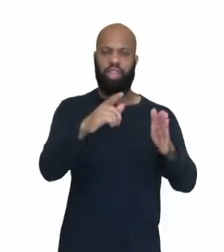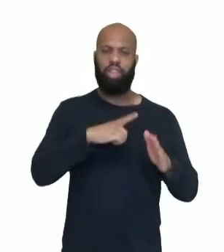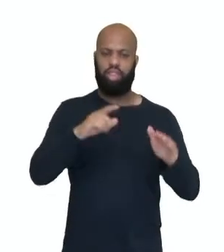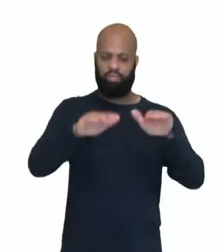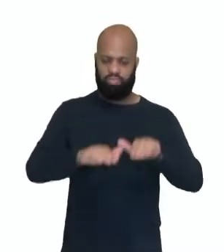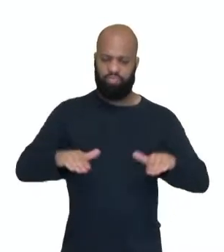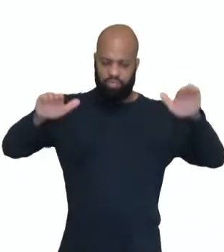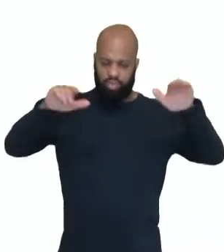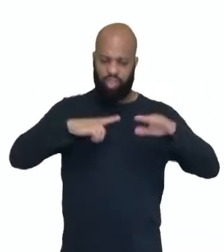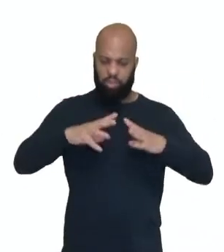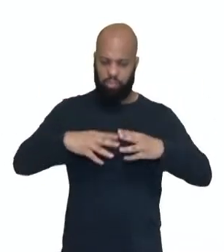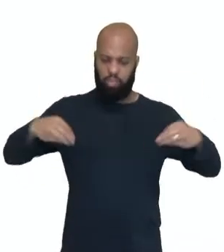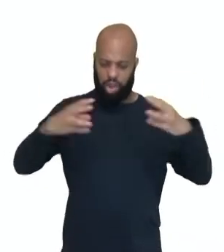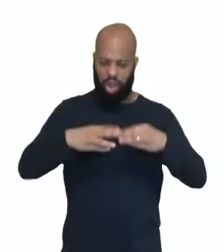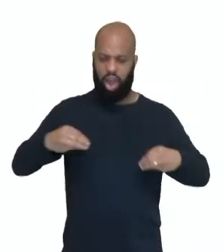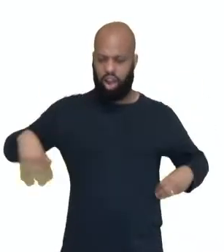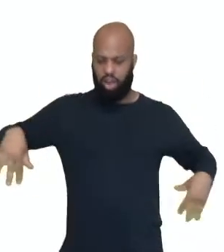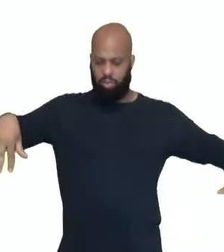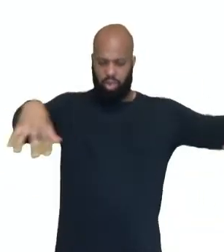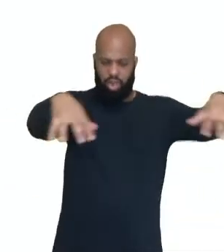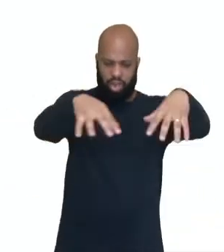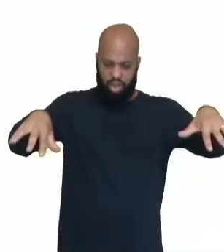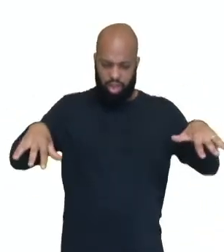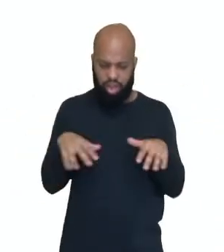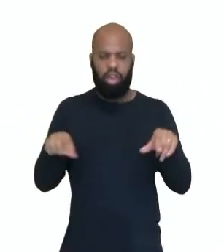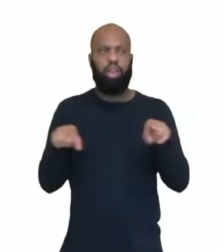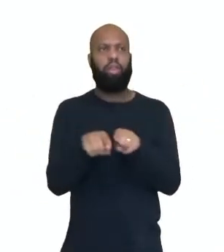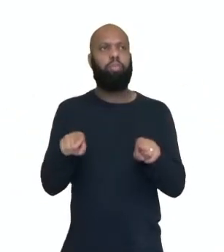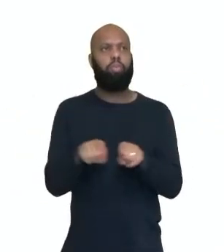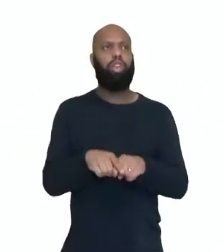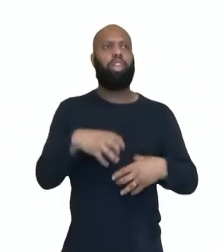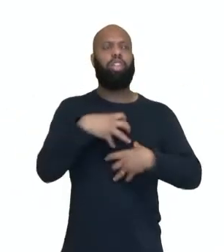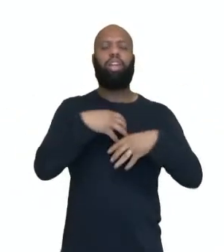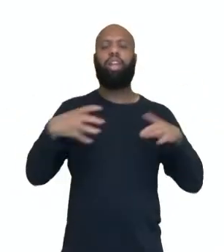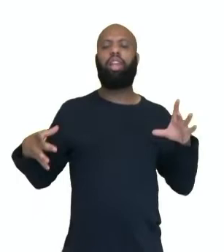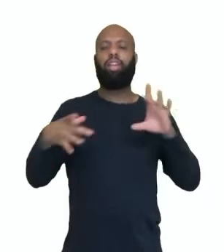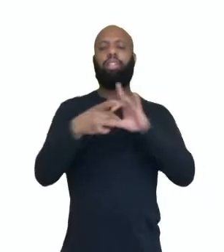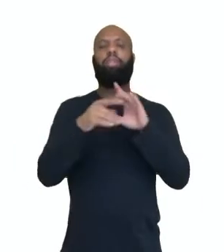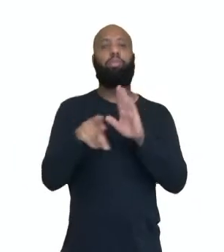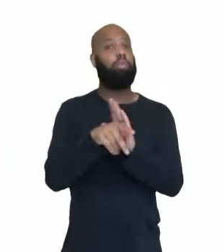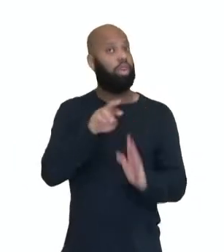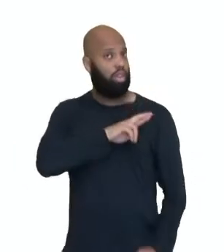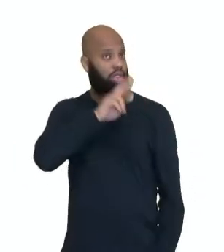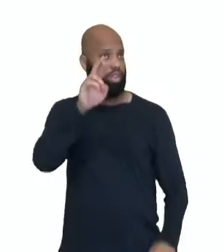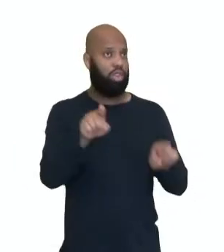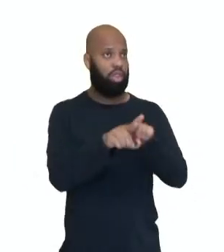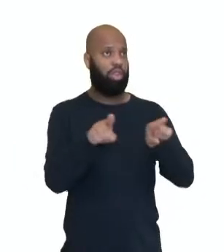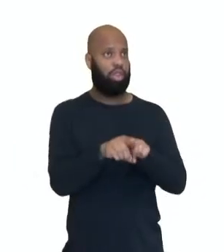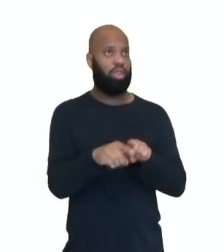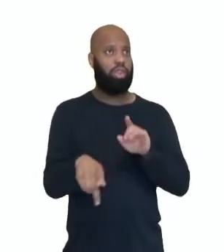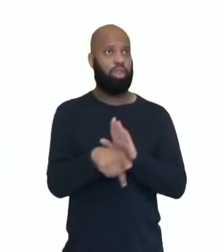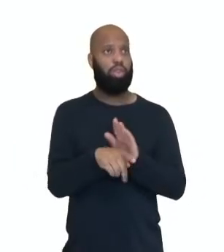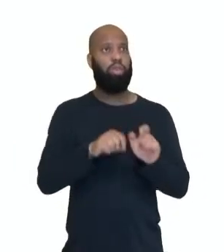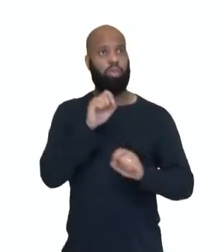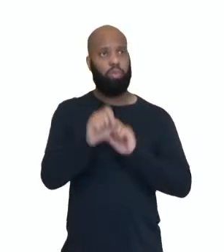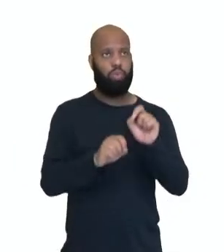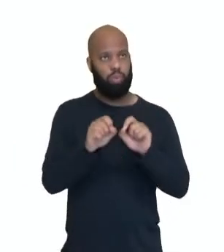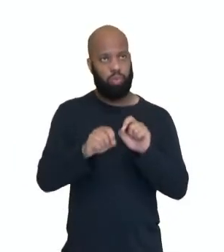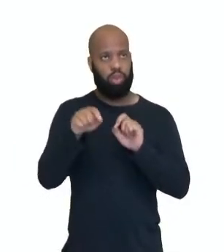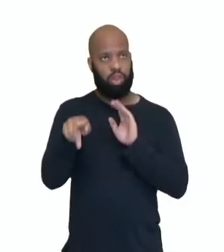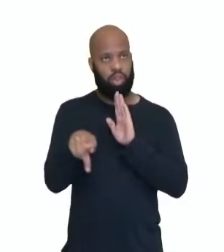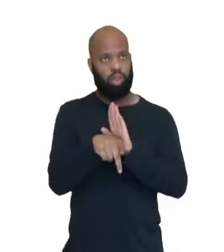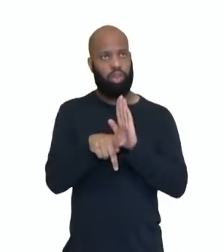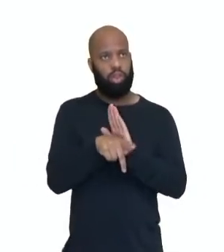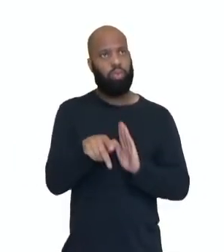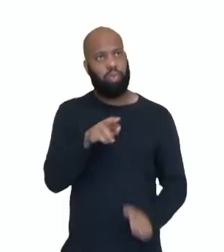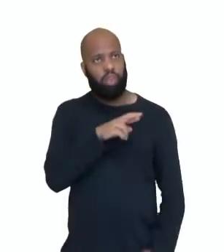de ranking dos sumotores e a ligação com as cerimônias religiosas do shintoísmo, que são alguns